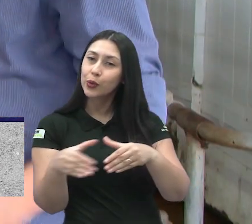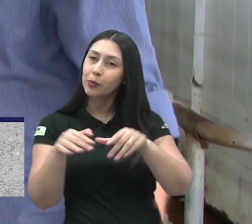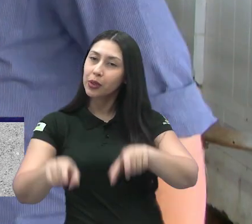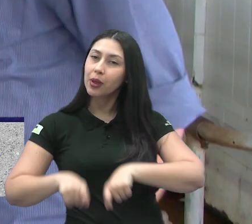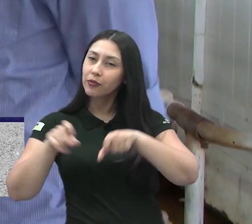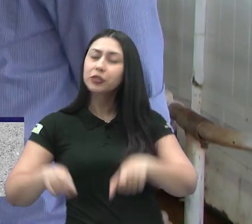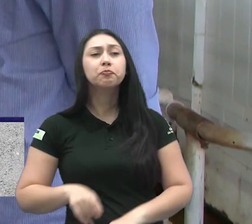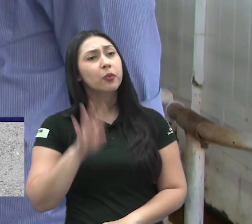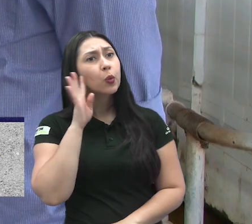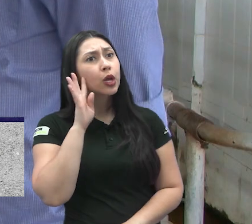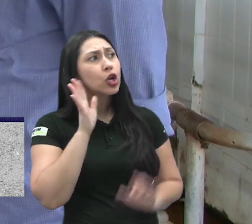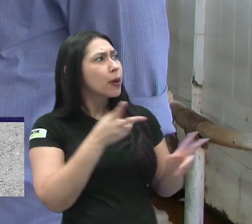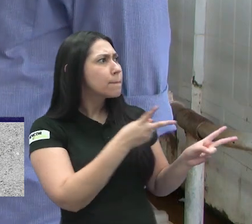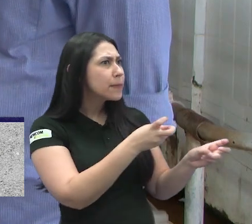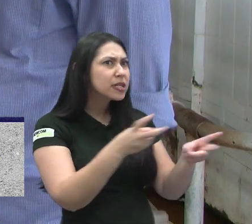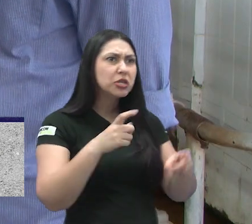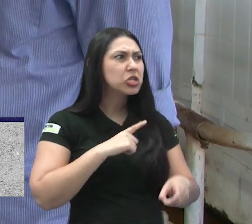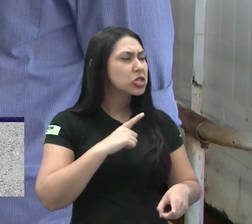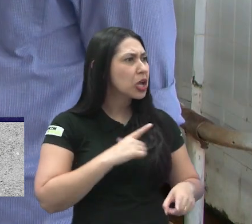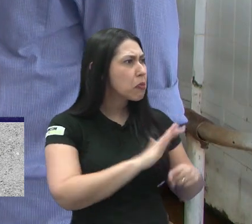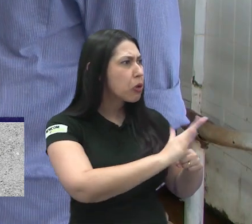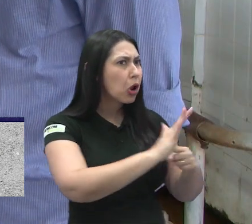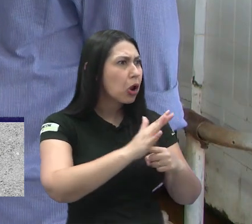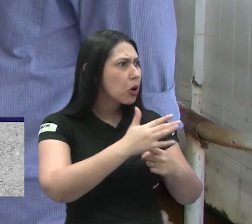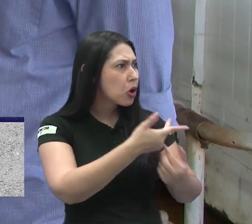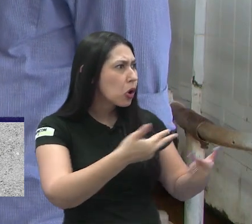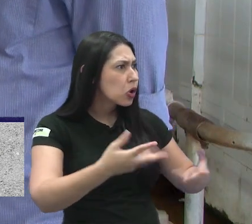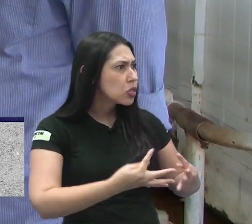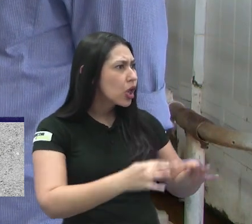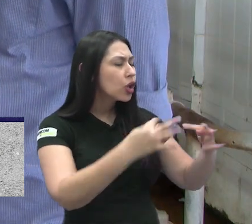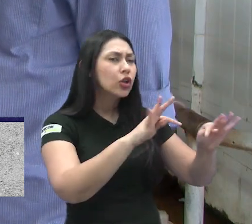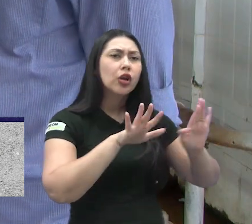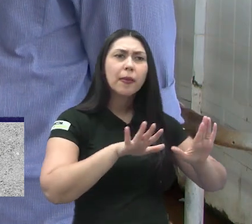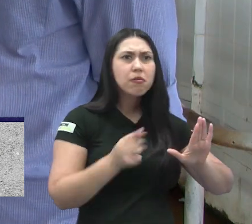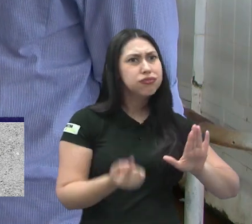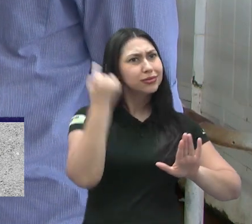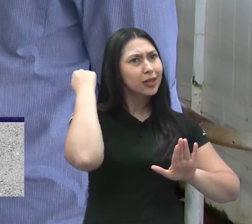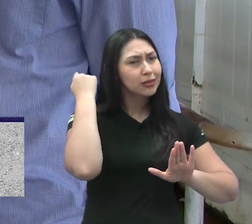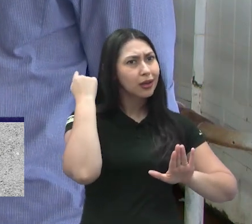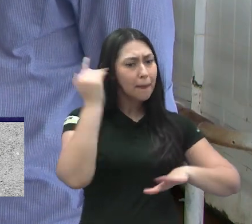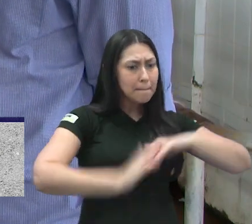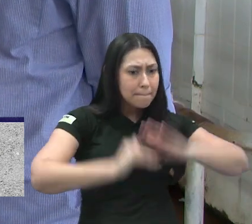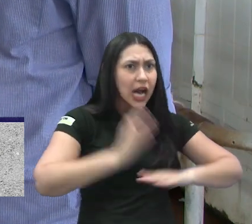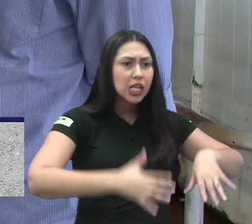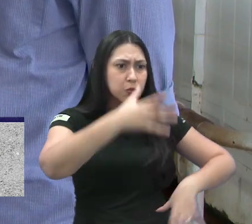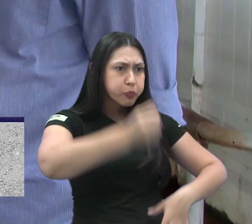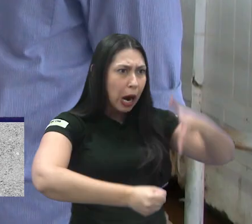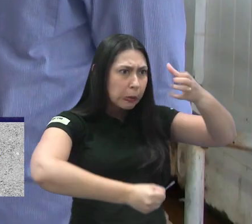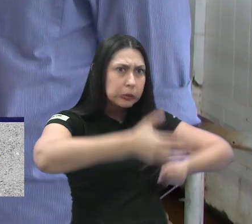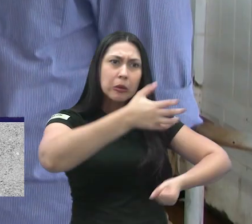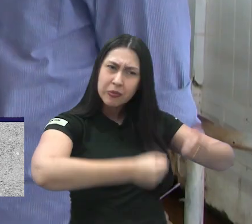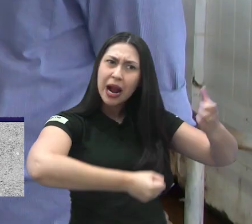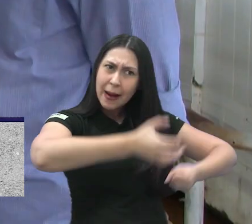de bola. E eu já tô vendo que tem bastante maquinário, assim, mas né, se a gente for voltar um pouquinho no tempo, o pessoal antes tirava o leite na raça ali, né,